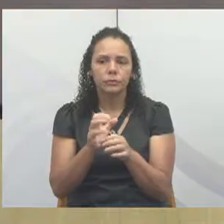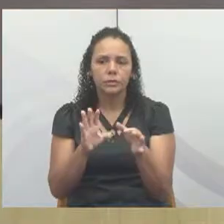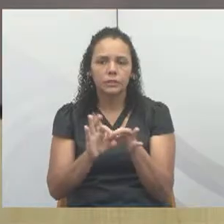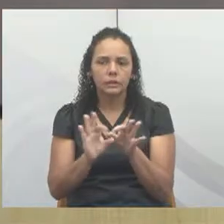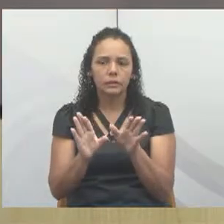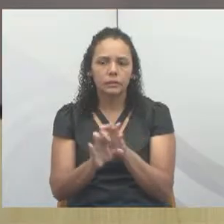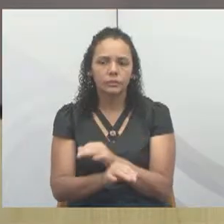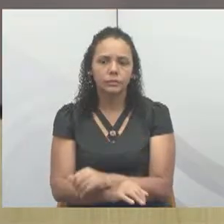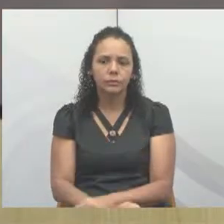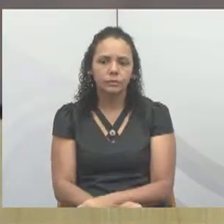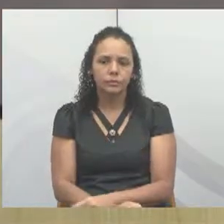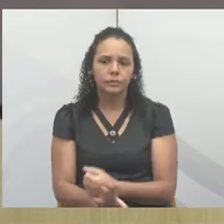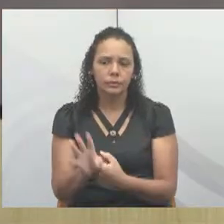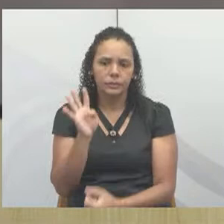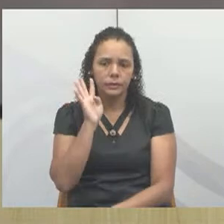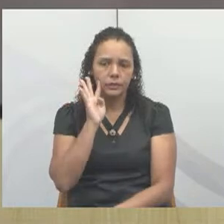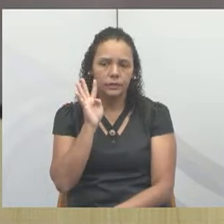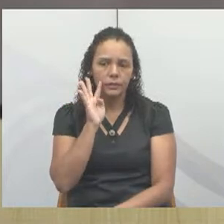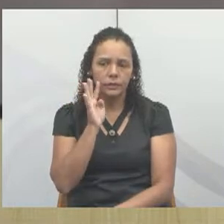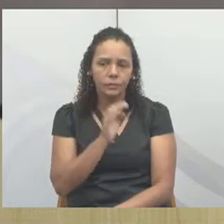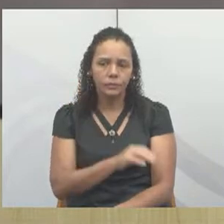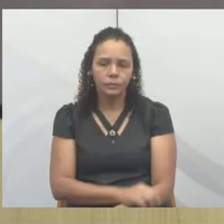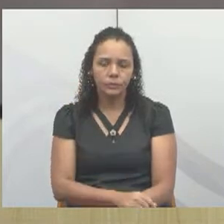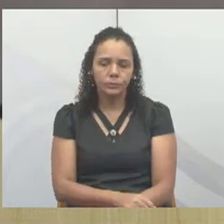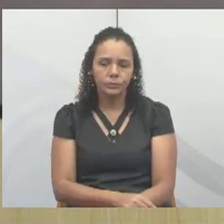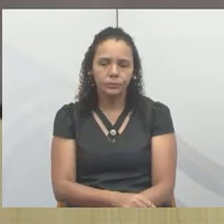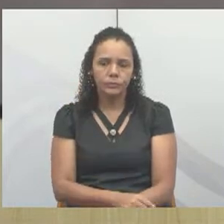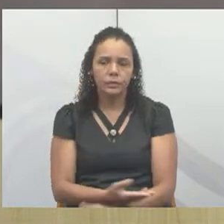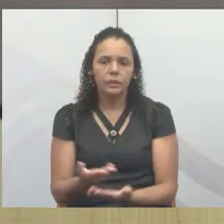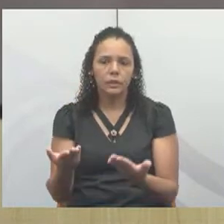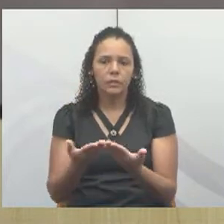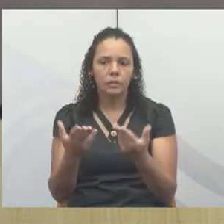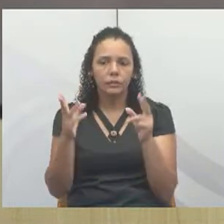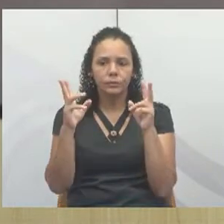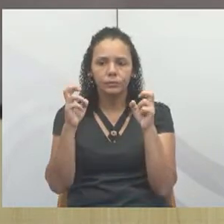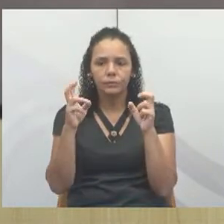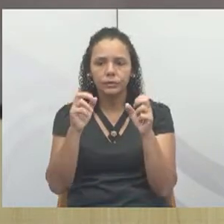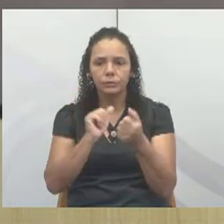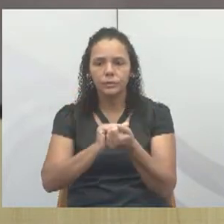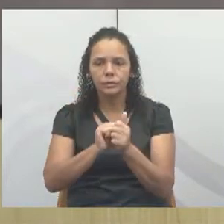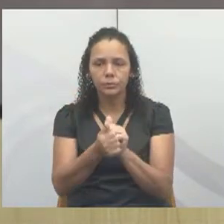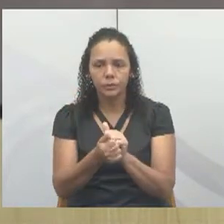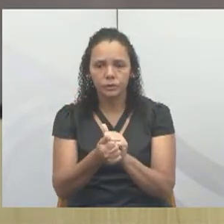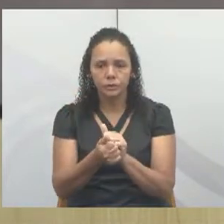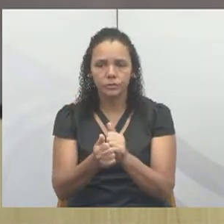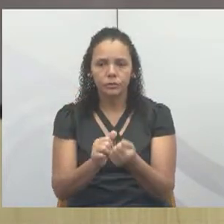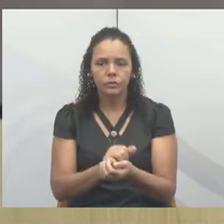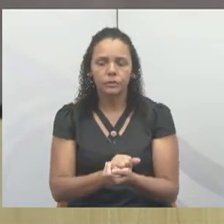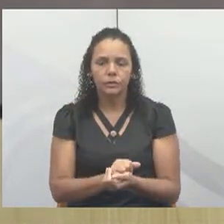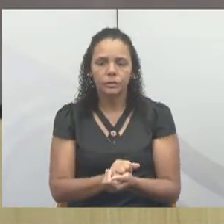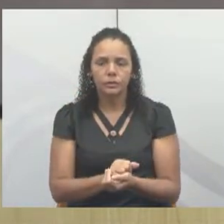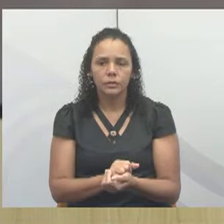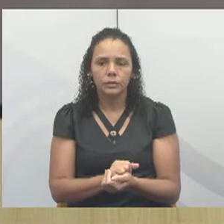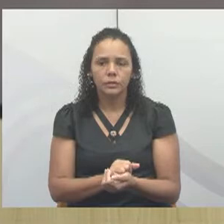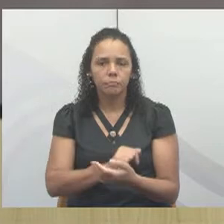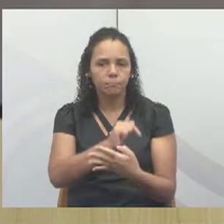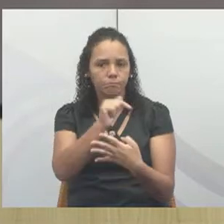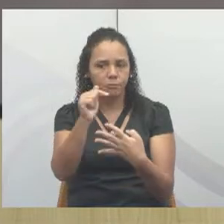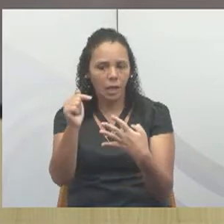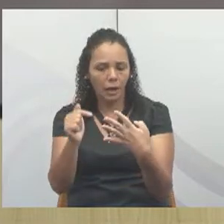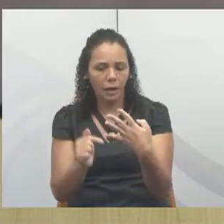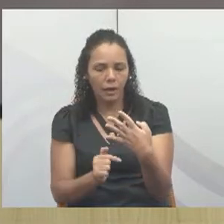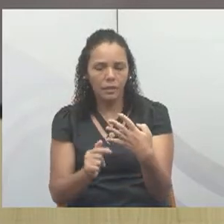Legal. Agora voltando para o esporte aqui. O esporte também tem várias